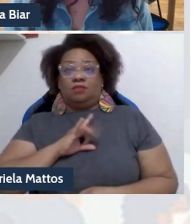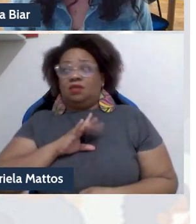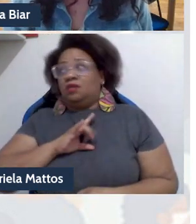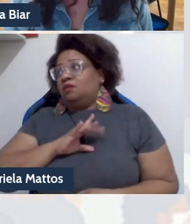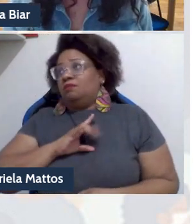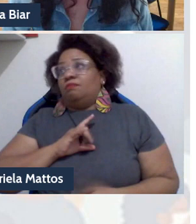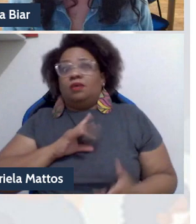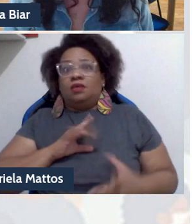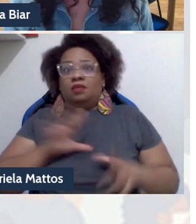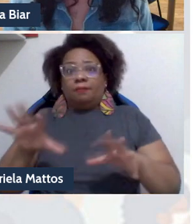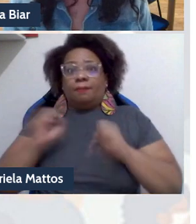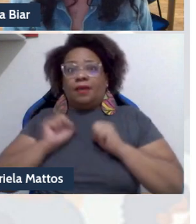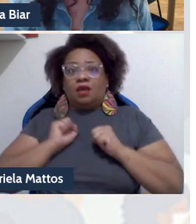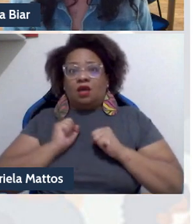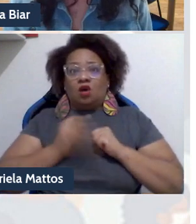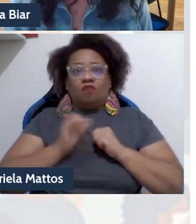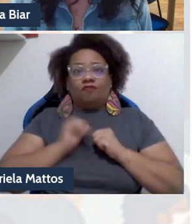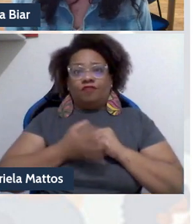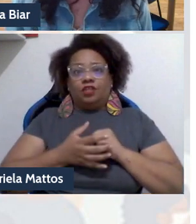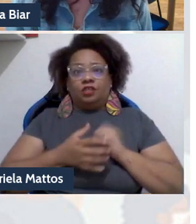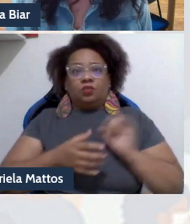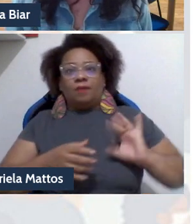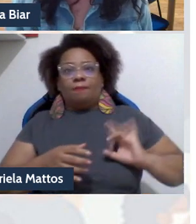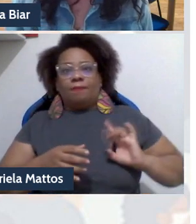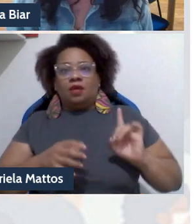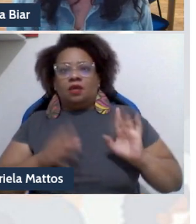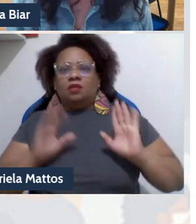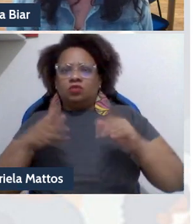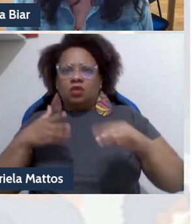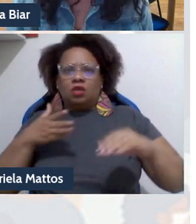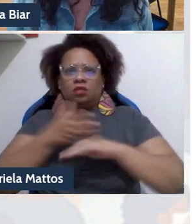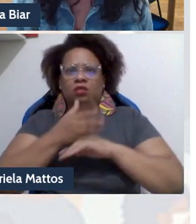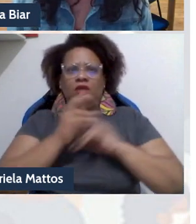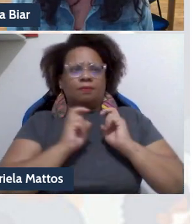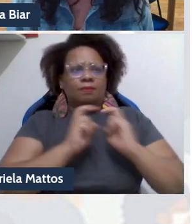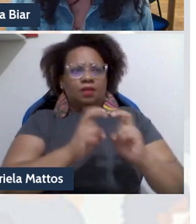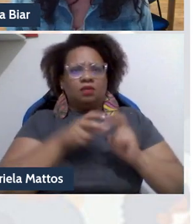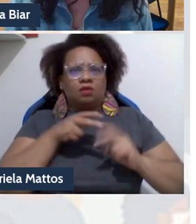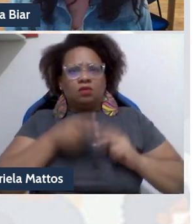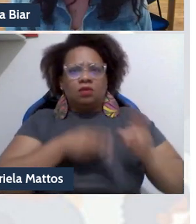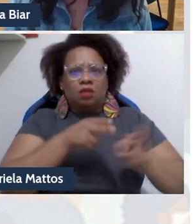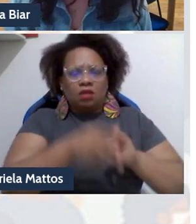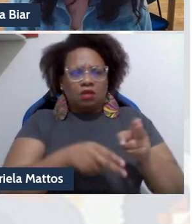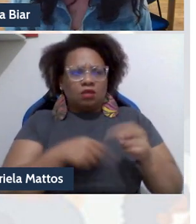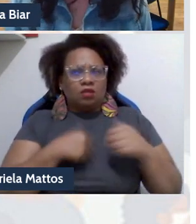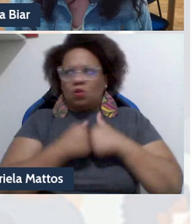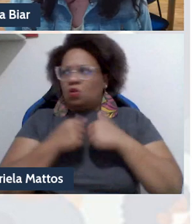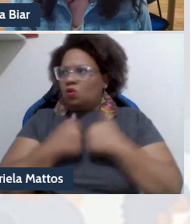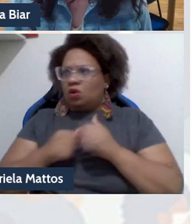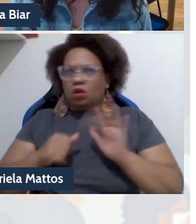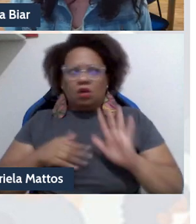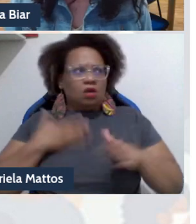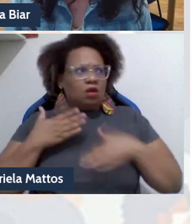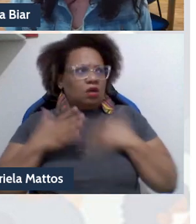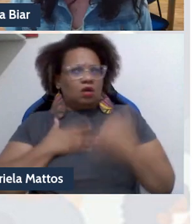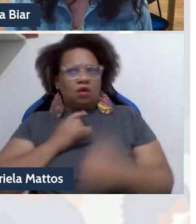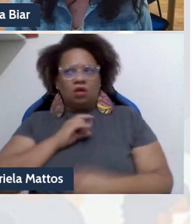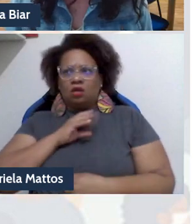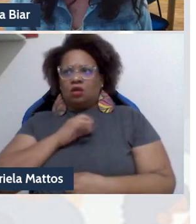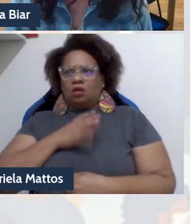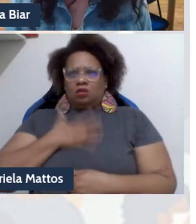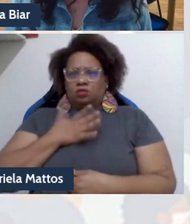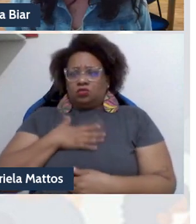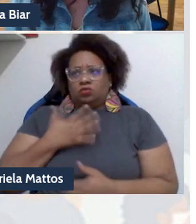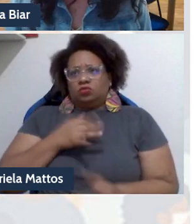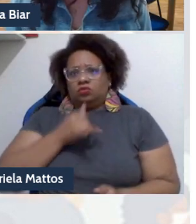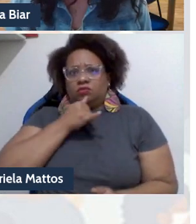pegar a Covid, não medo assim. Você já entrava no metrô, no trem, no ônibus, você já entrava assustada, porque, tipo assim, você